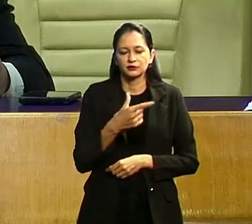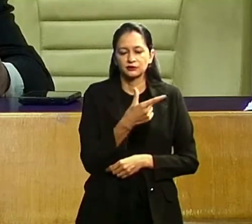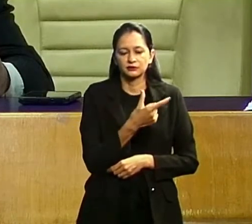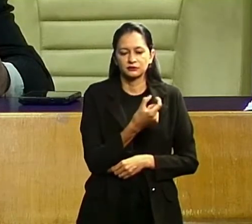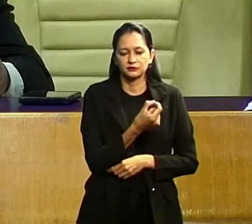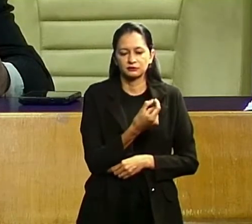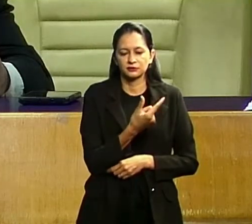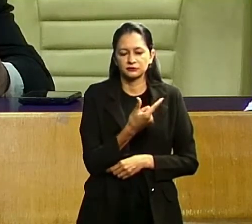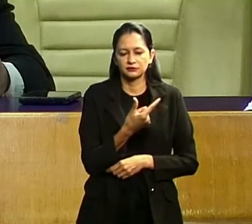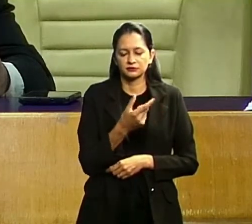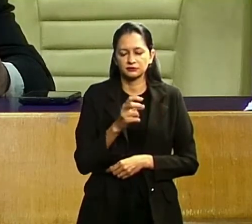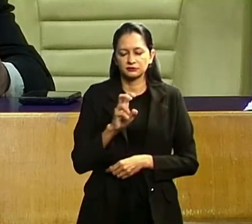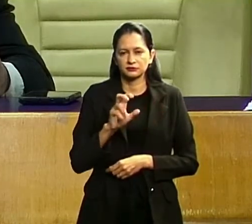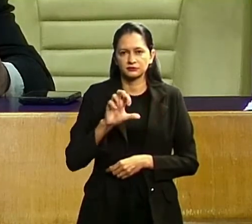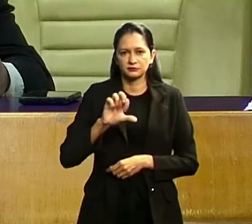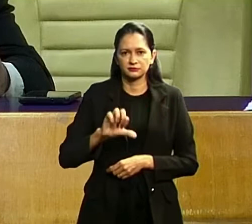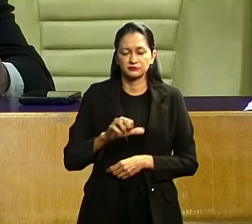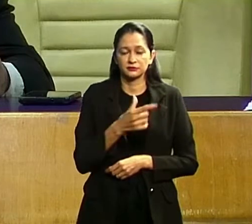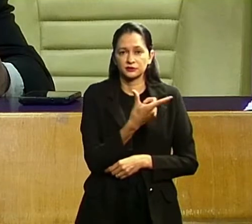2039/2058/2022 do vereador Tiago Guilhote,